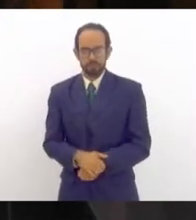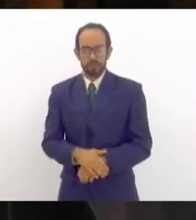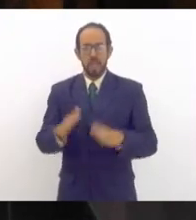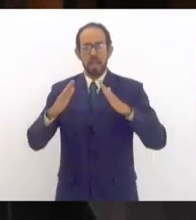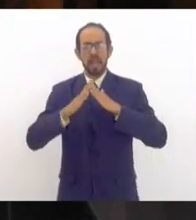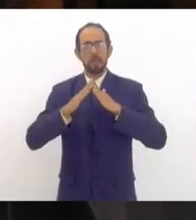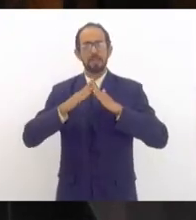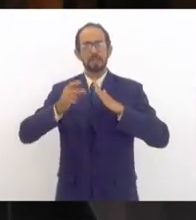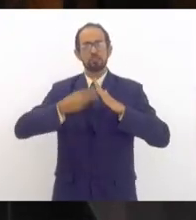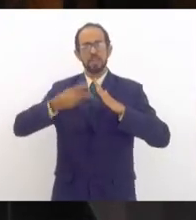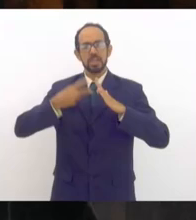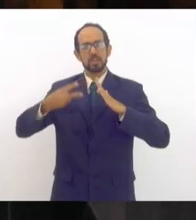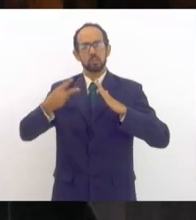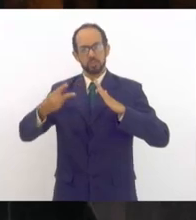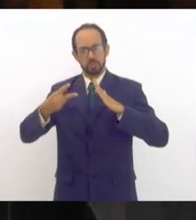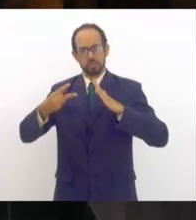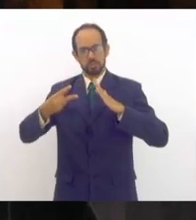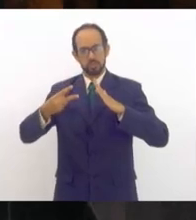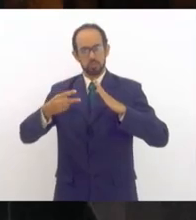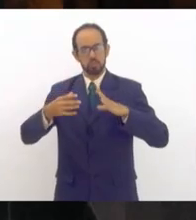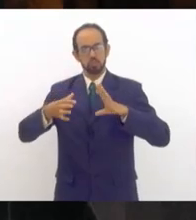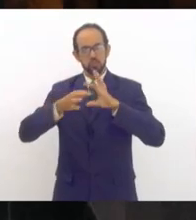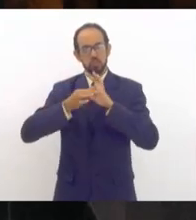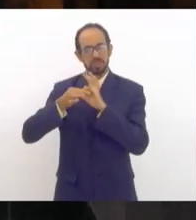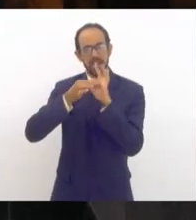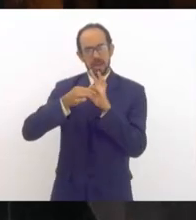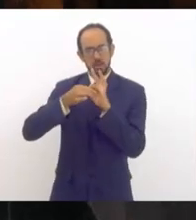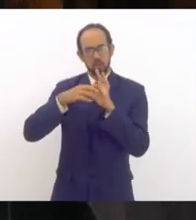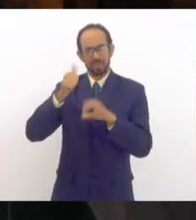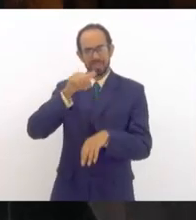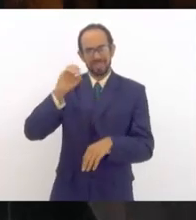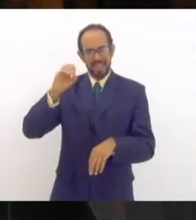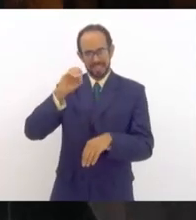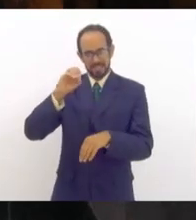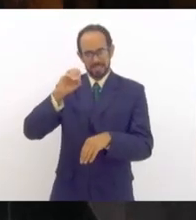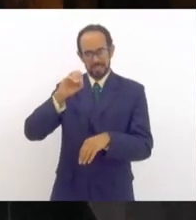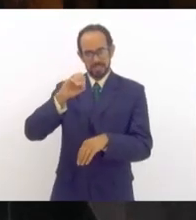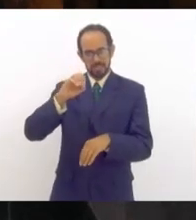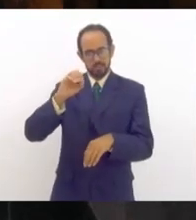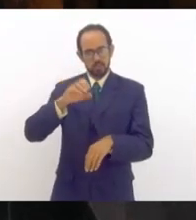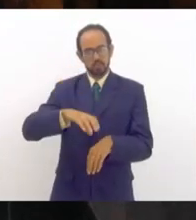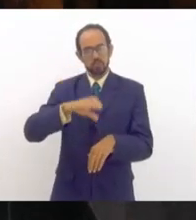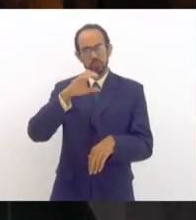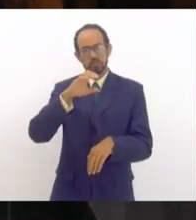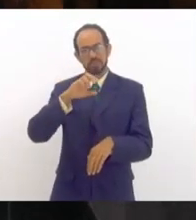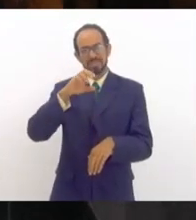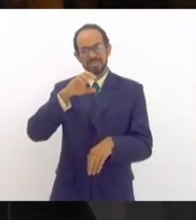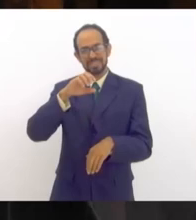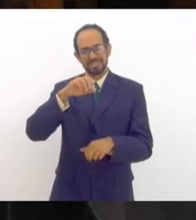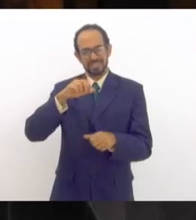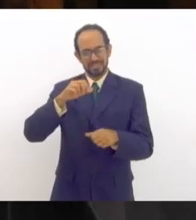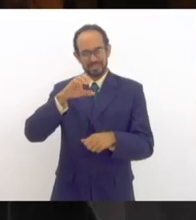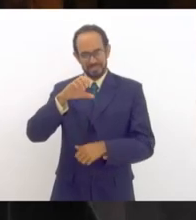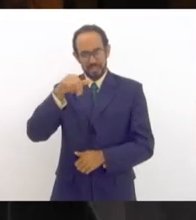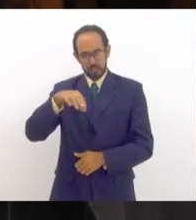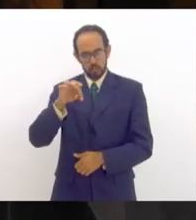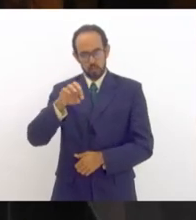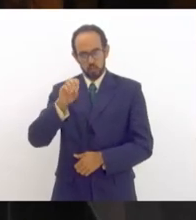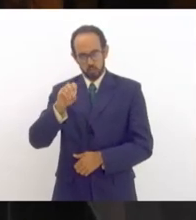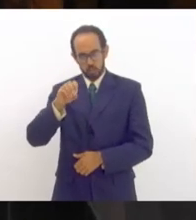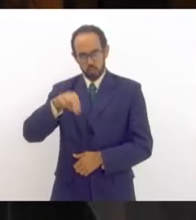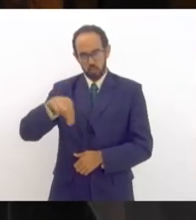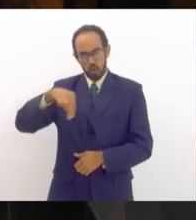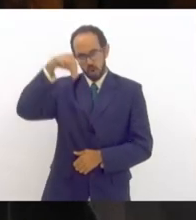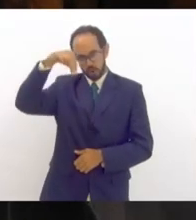juntaram 10 câmaras de vereadores da Região Centro Norte Fluminense do Estado do Rio de Janeiro se juntaram